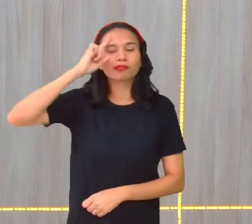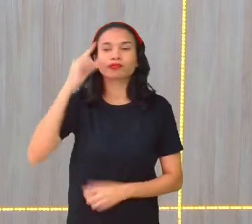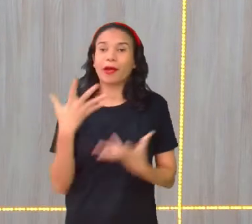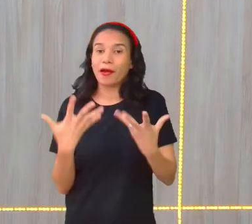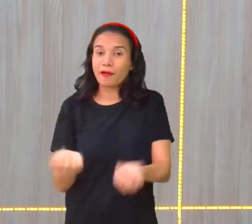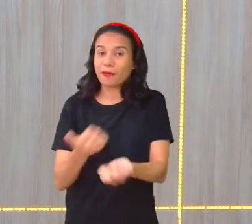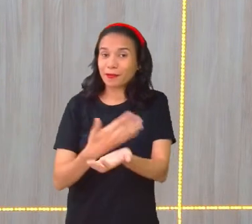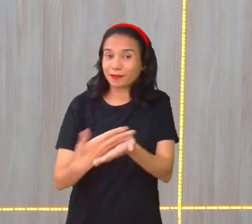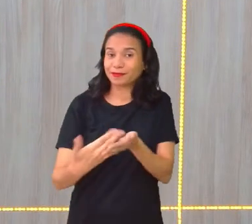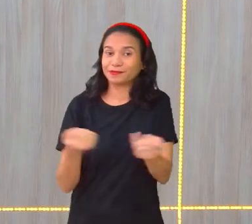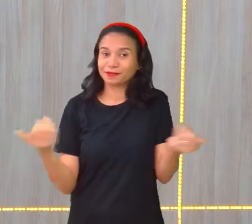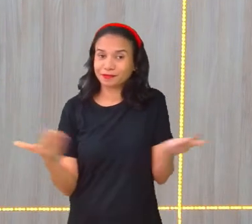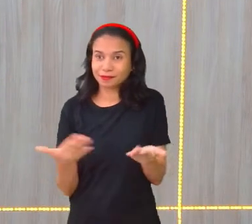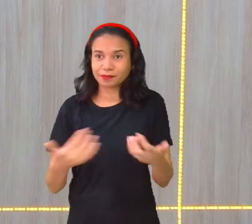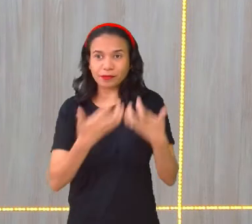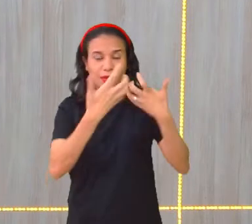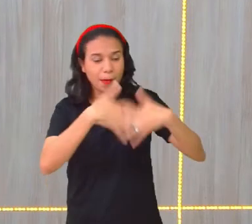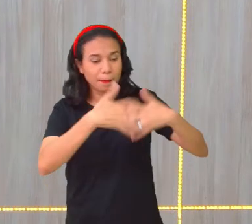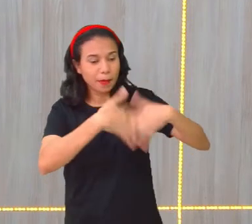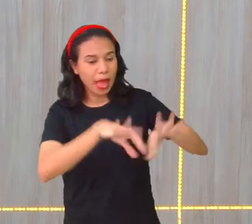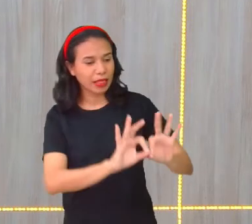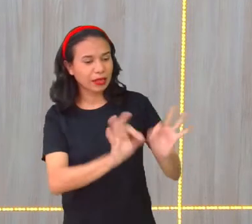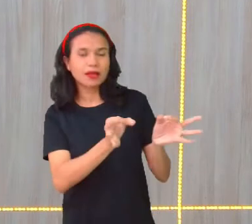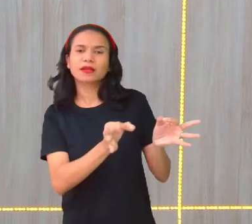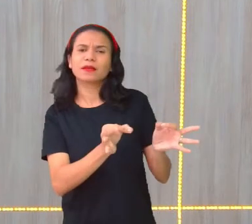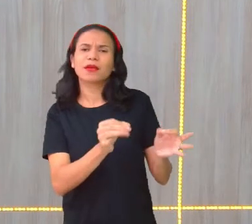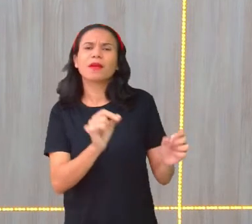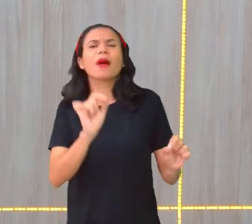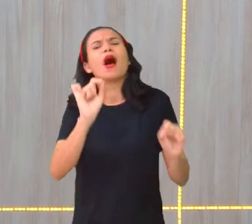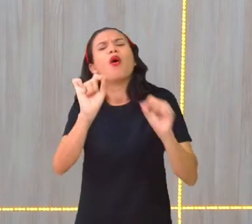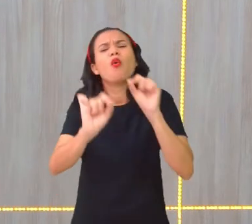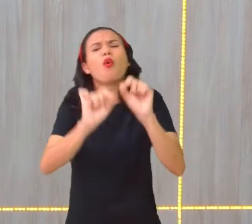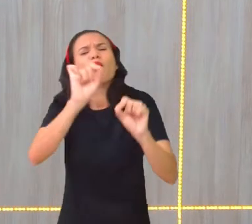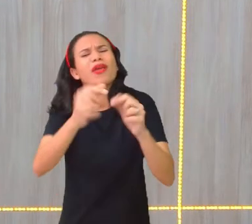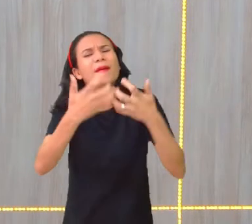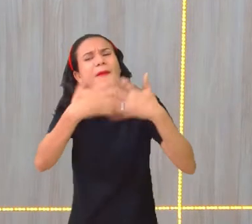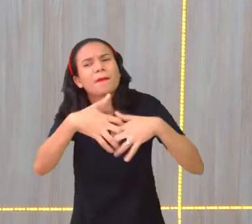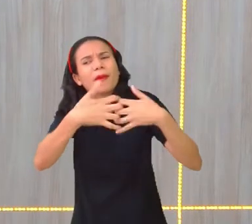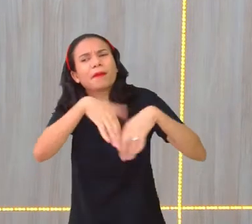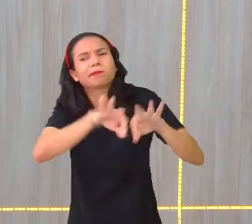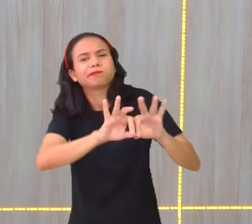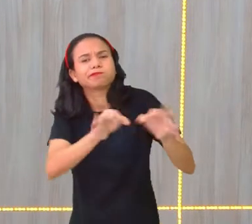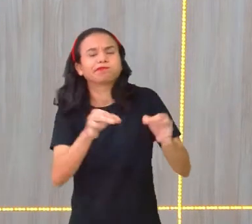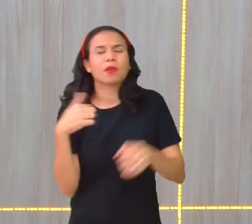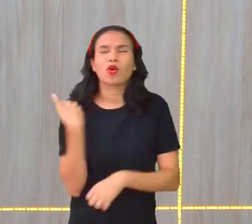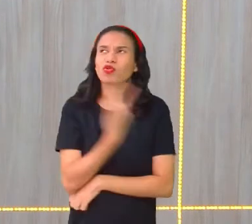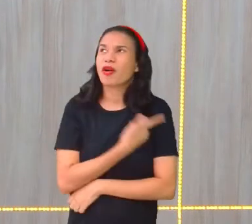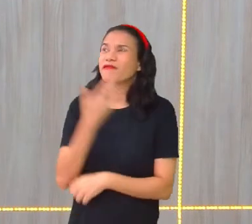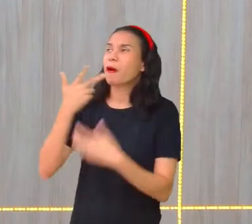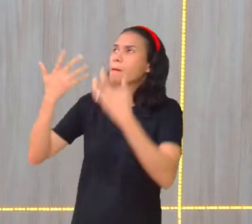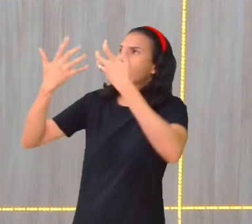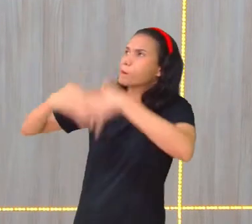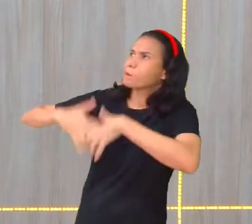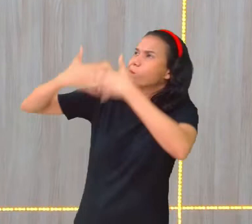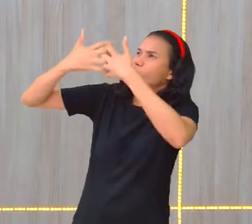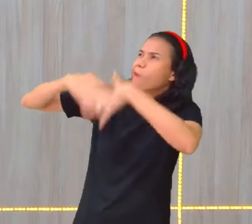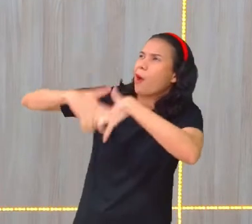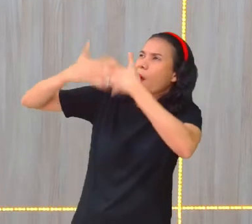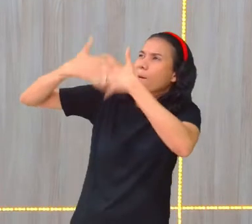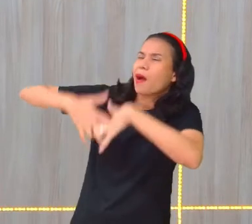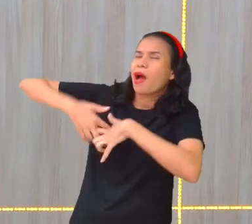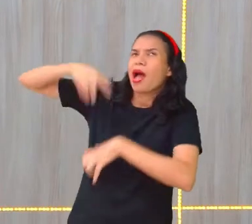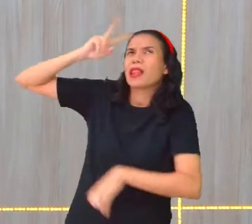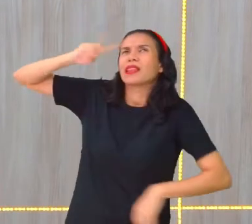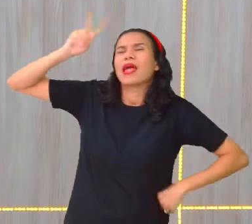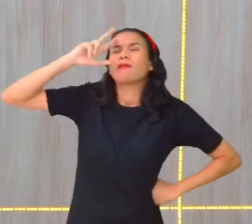Vamos começar agora. Máquinas simples. Mas o que são essas máquinas simples, né? Quando a gente fala em máquina, você lembra